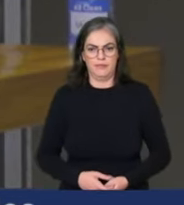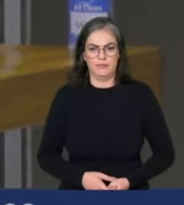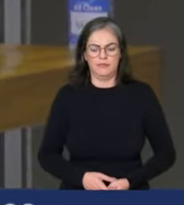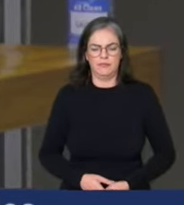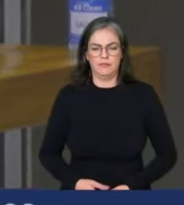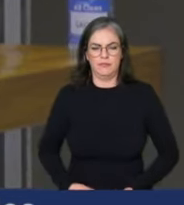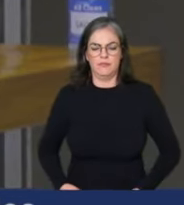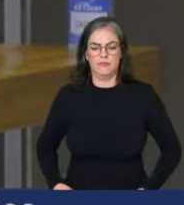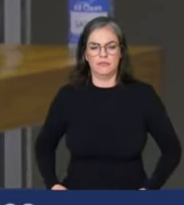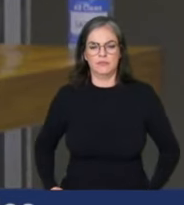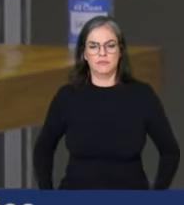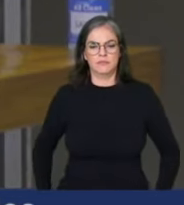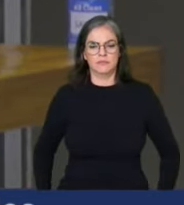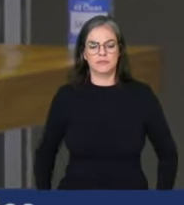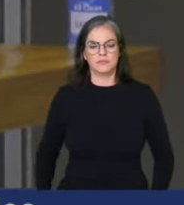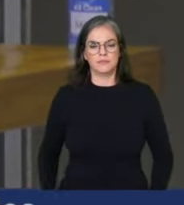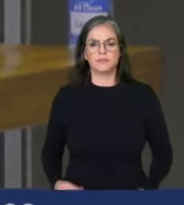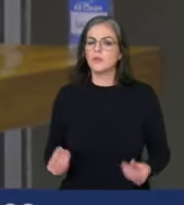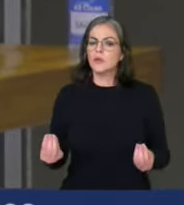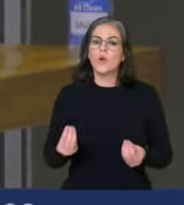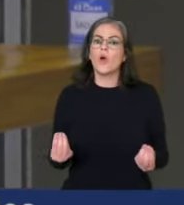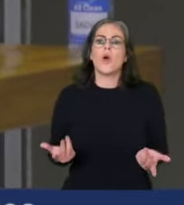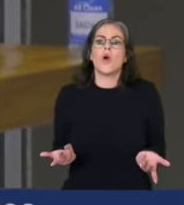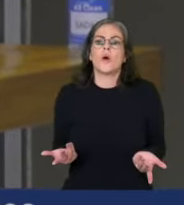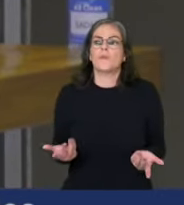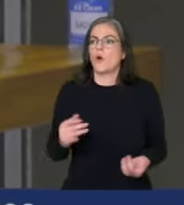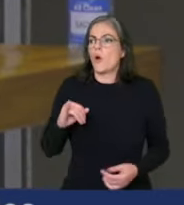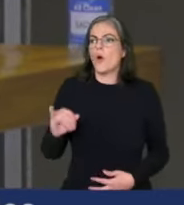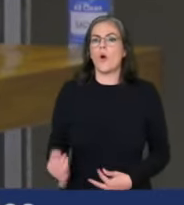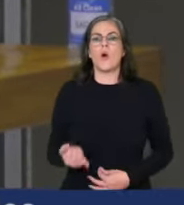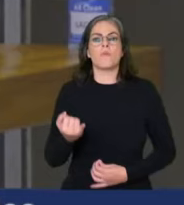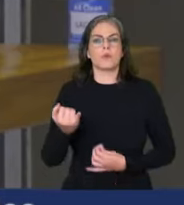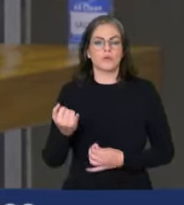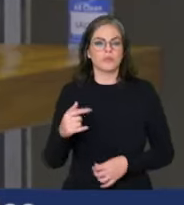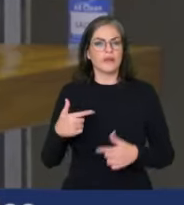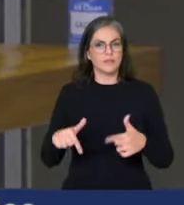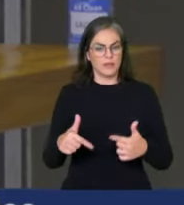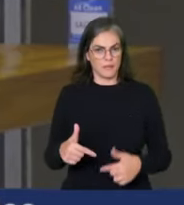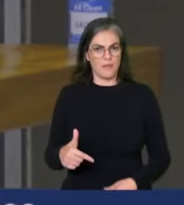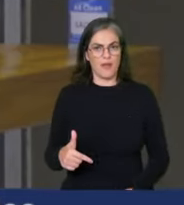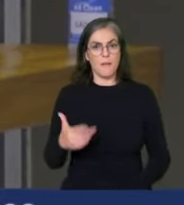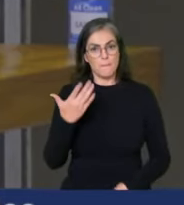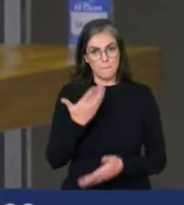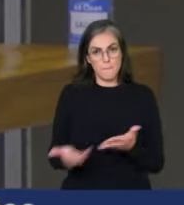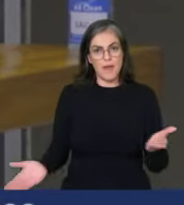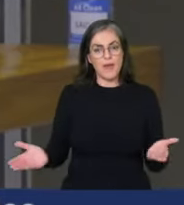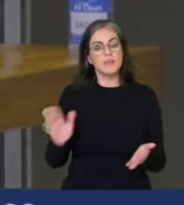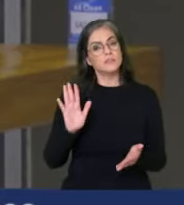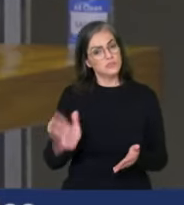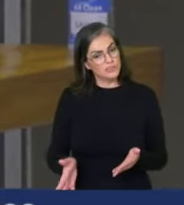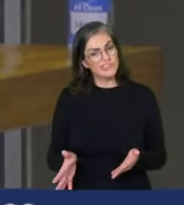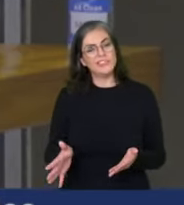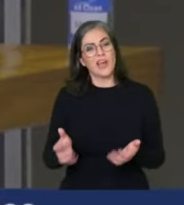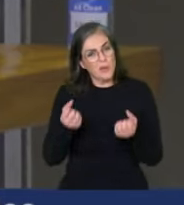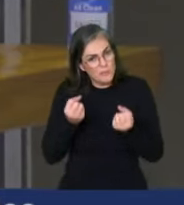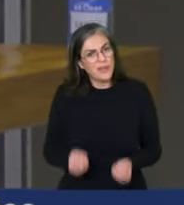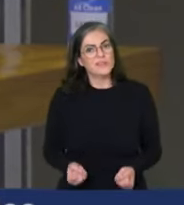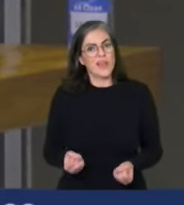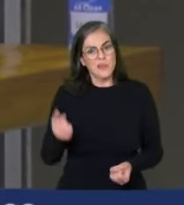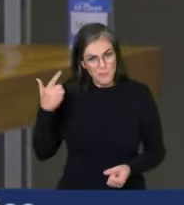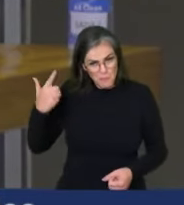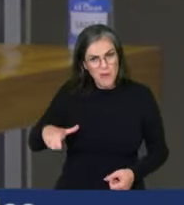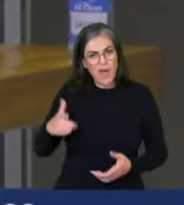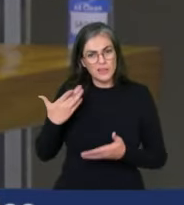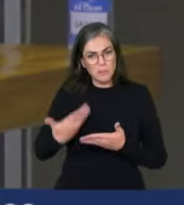mais condição de trabalho dessa população que já tem uma caristia tão pesada, né? E é assim que a